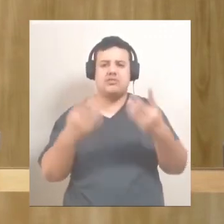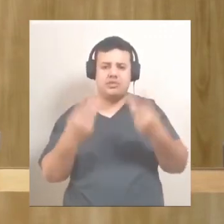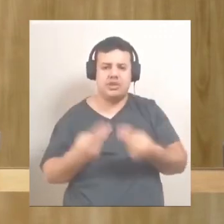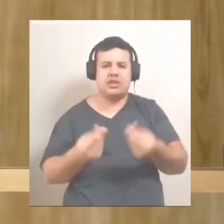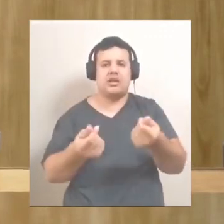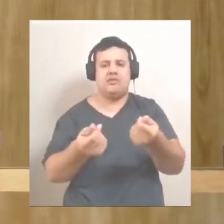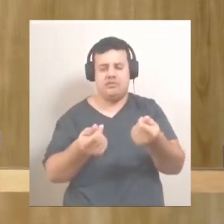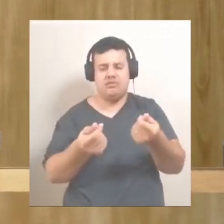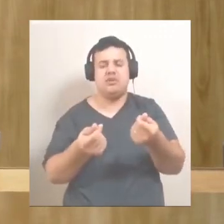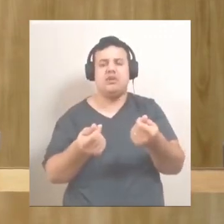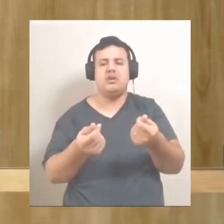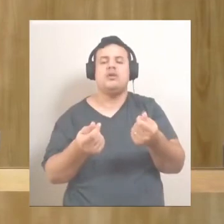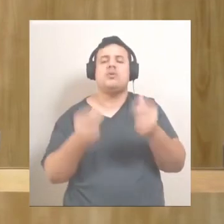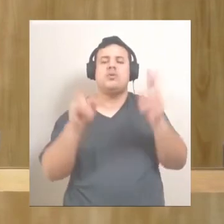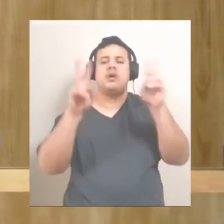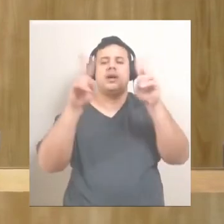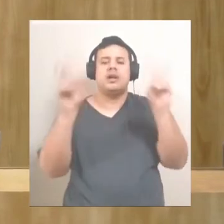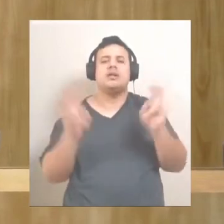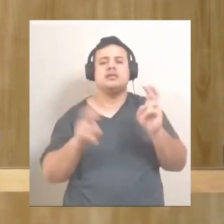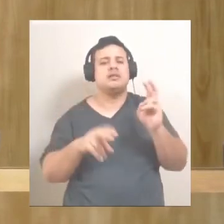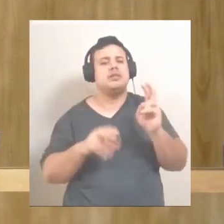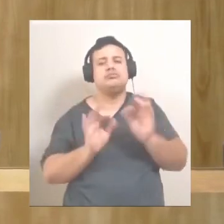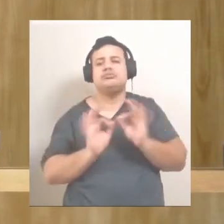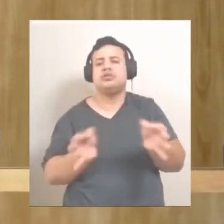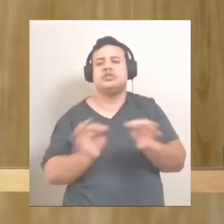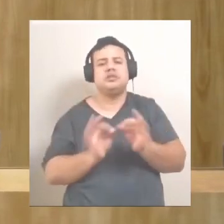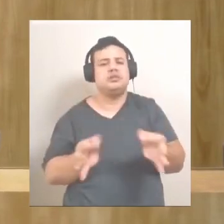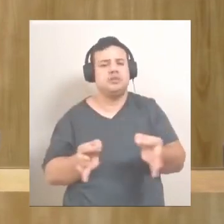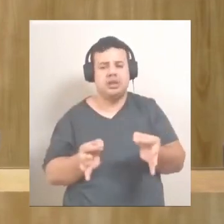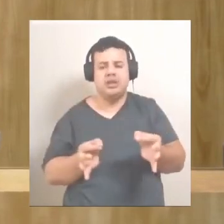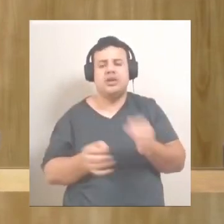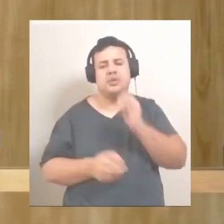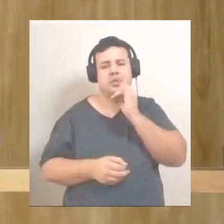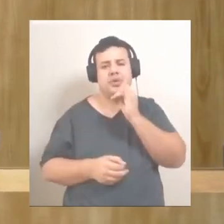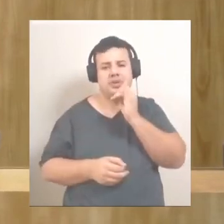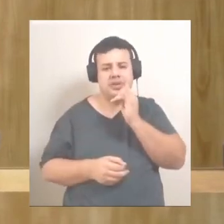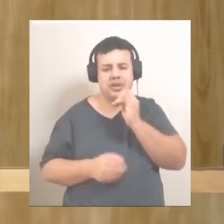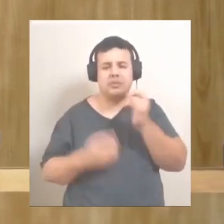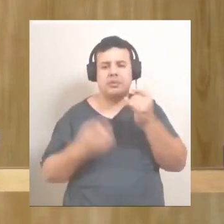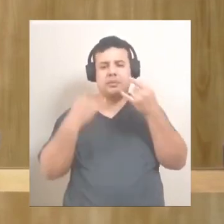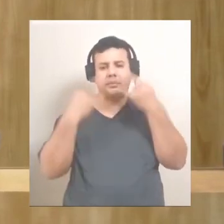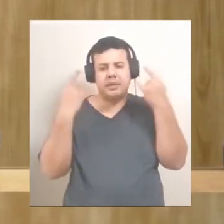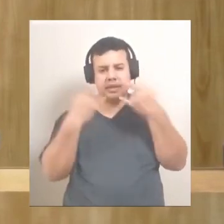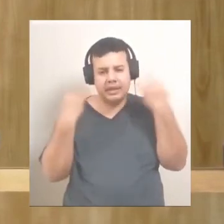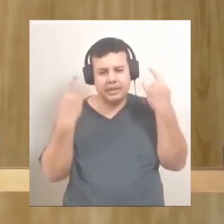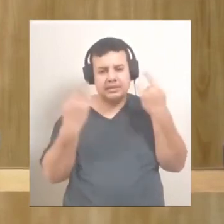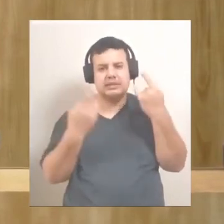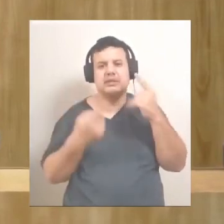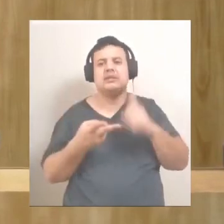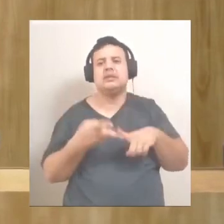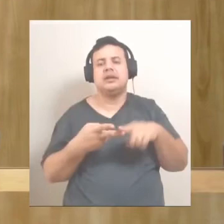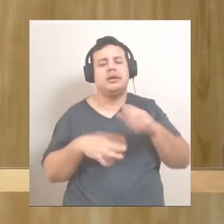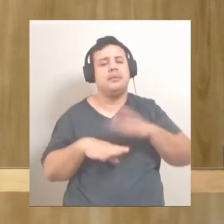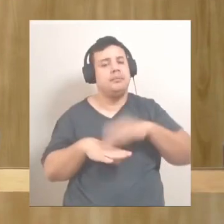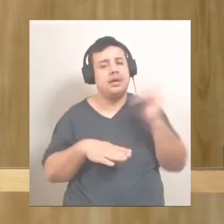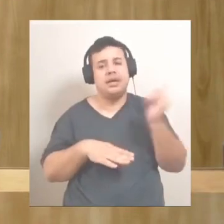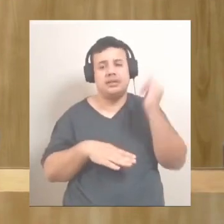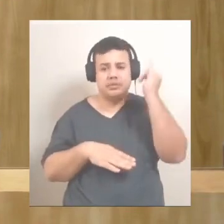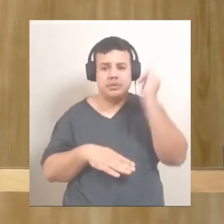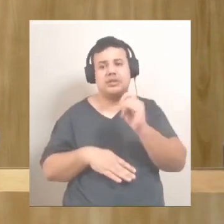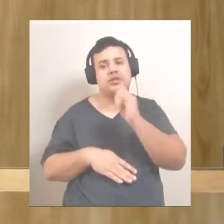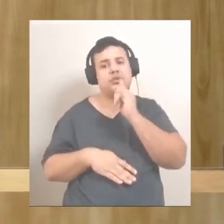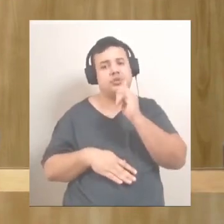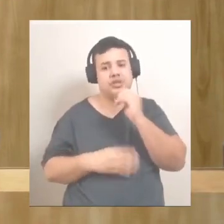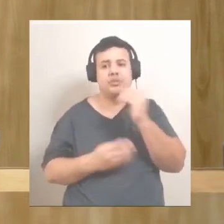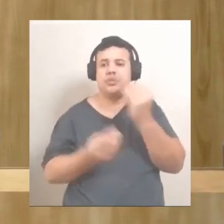questão das mais simples possíveis, como as máscaras, mas das mais importantes também, como a comida,